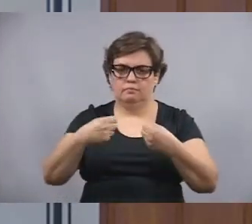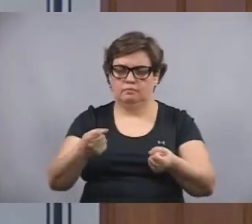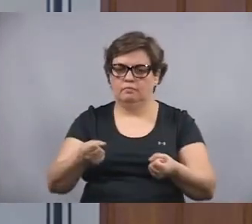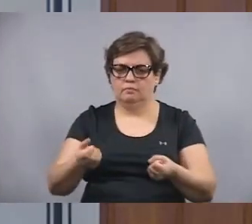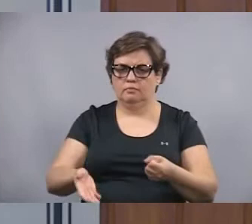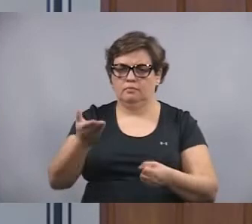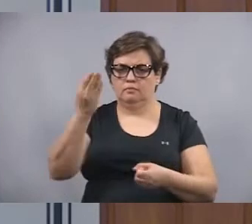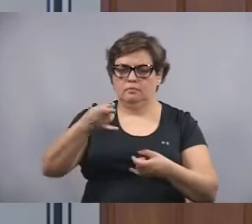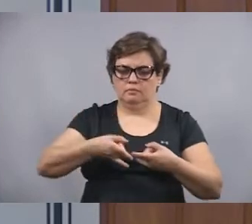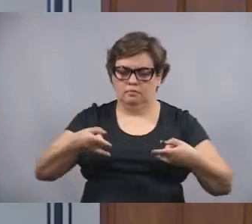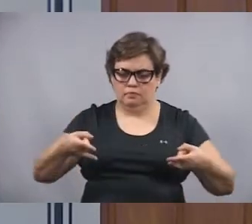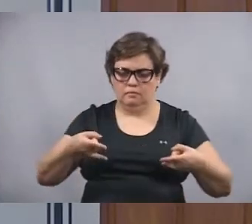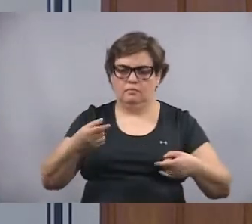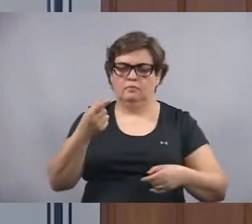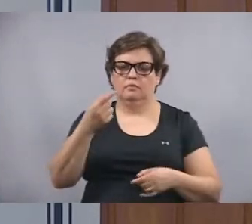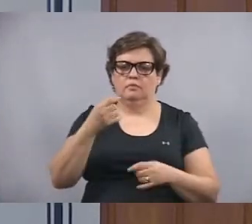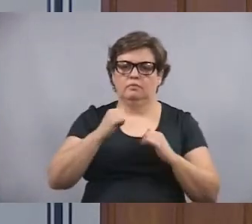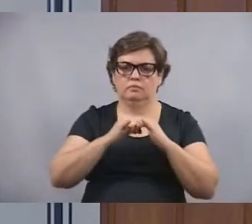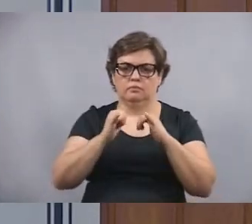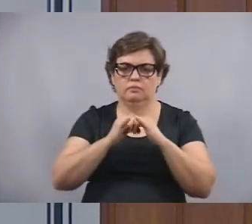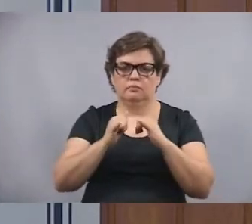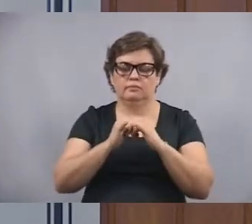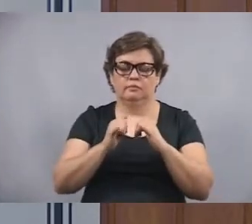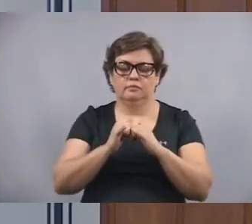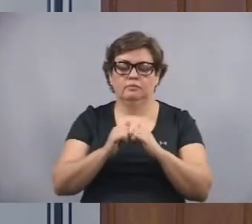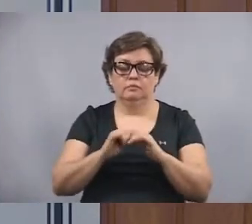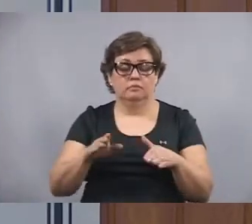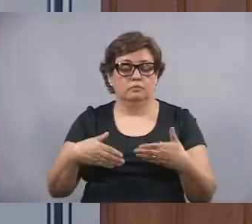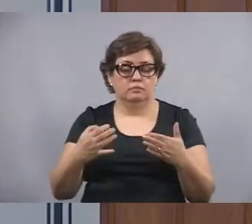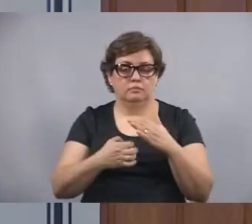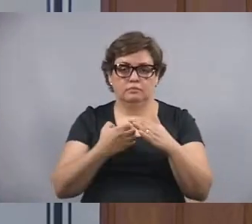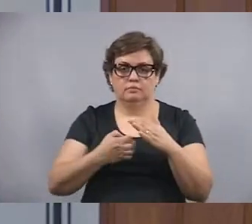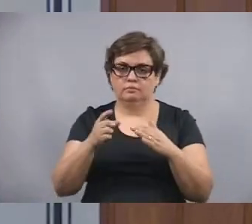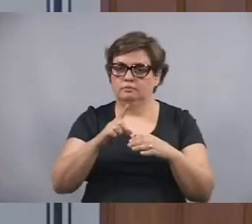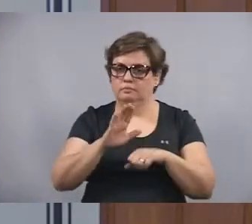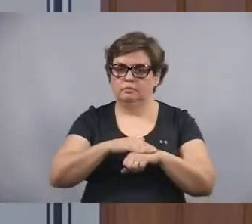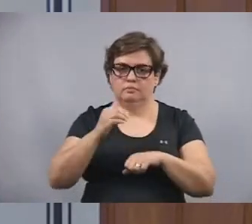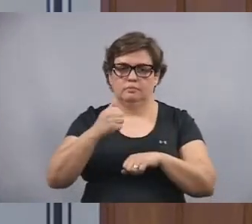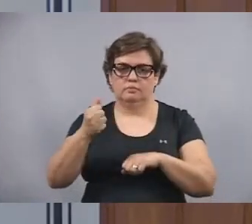enquanto as empresas não melhorar a situação do terminal e da nossa